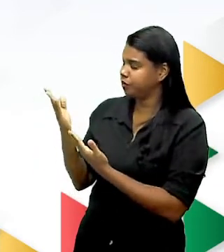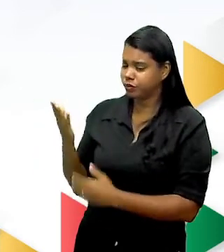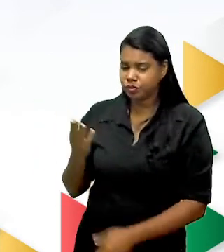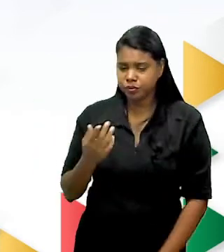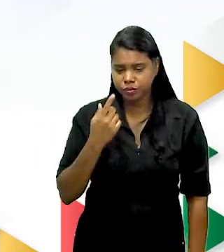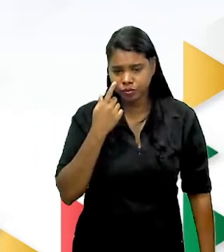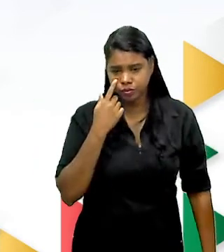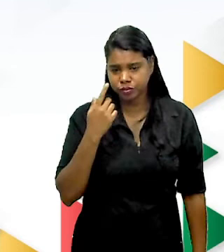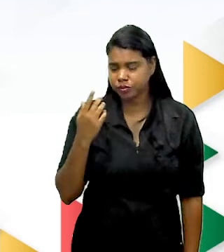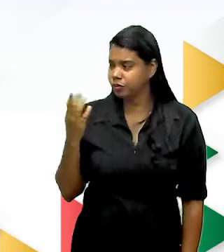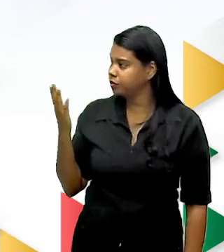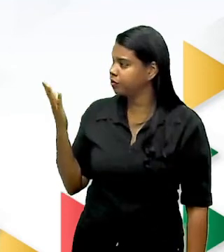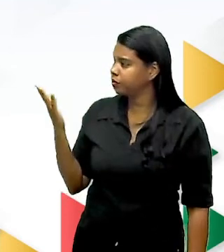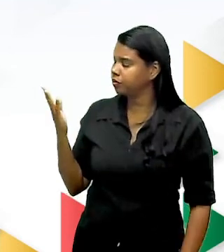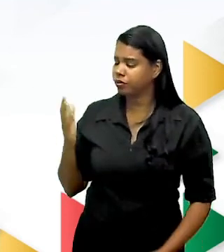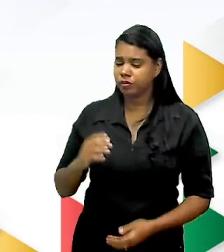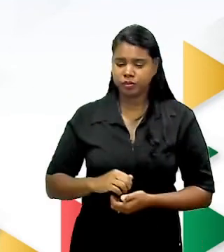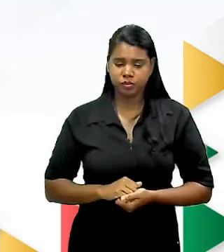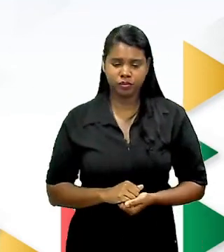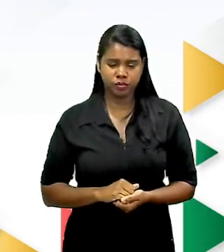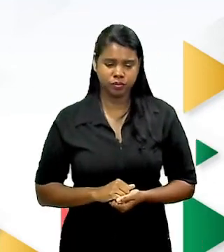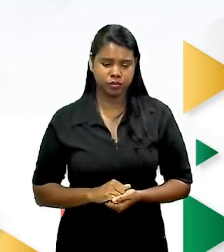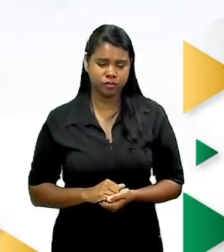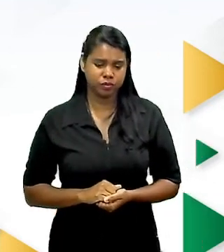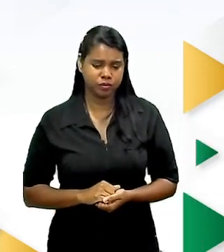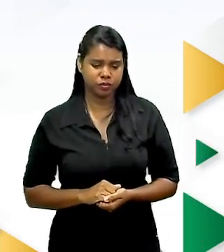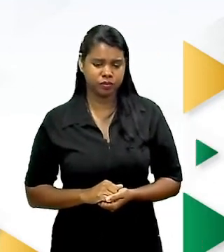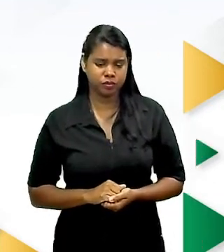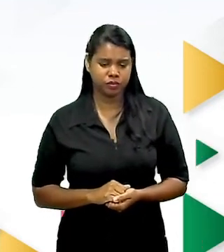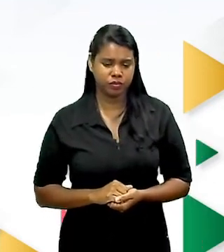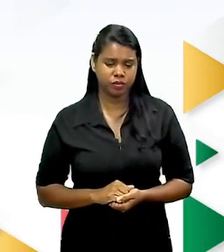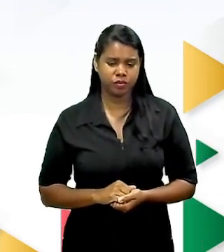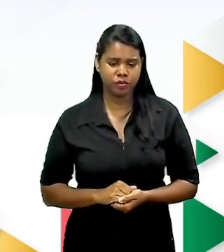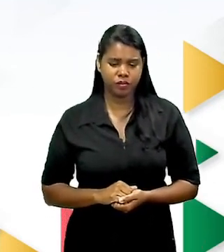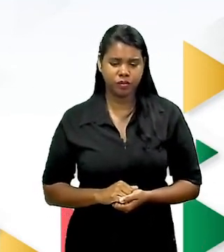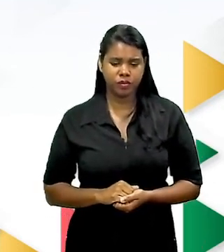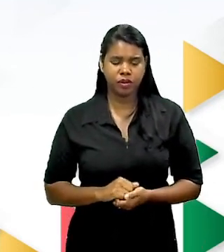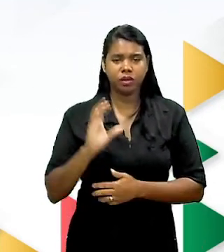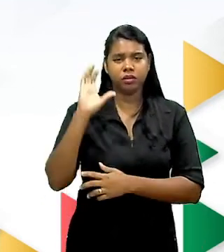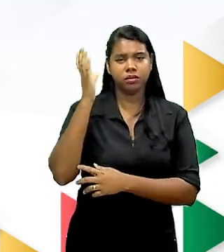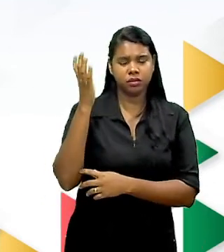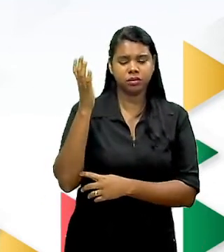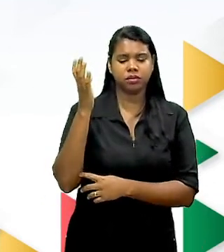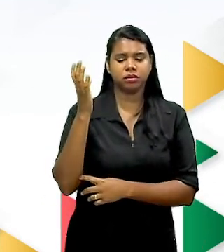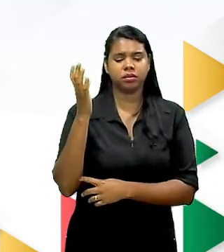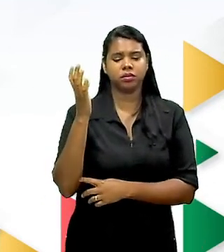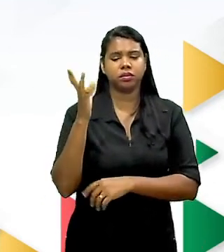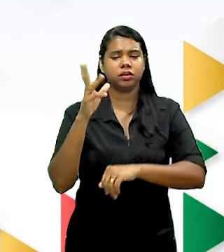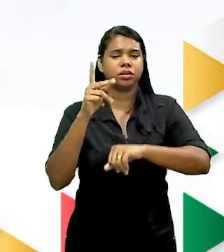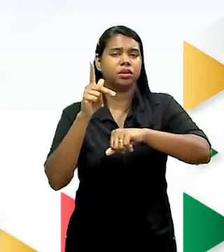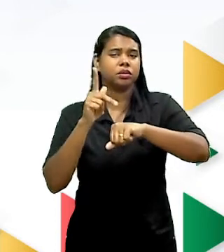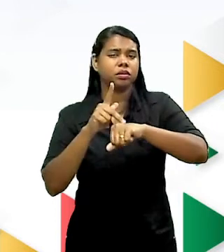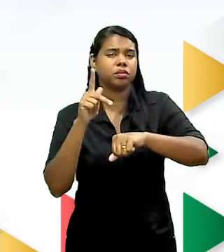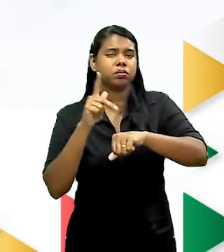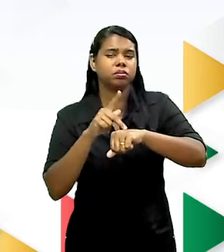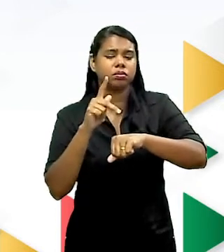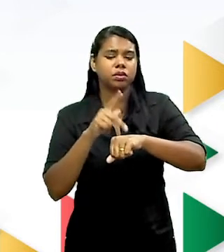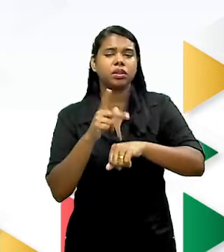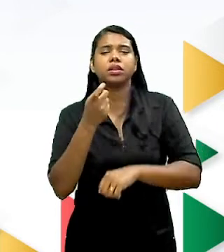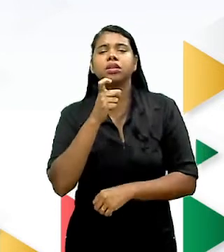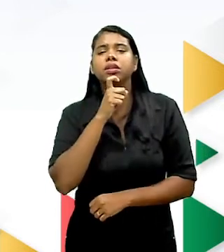pode acompanhar, tá? Devido a uma precipitação envolvendo a questão do granizo, tá? Aqui em tela, esses